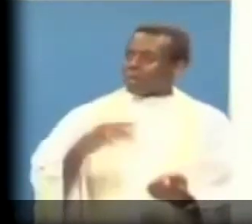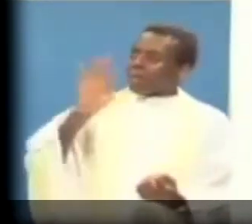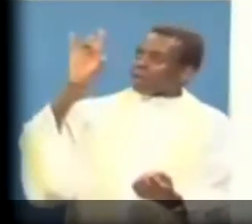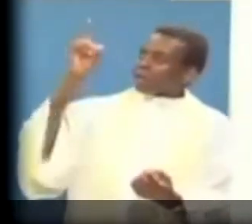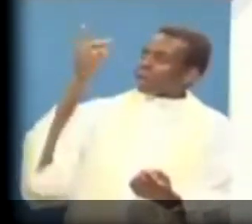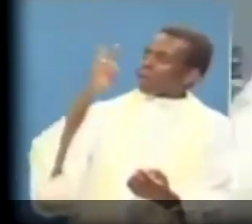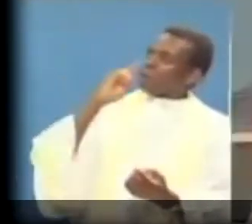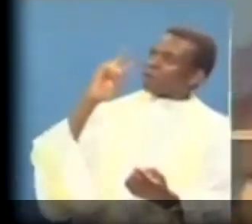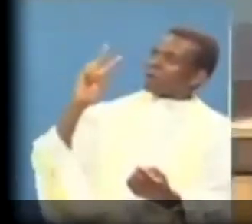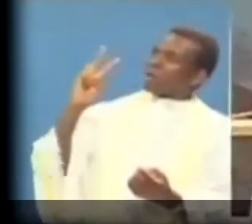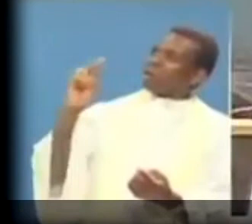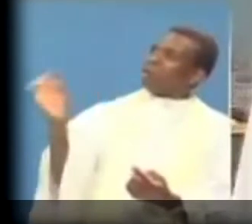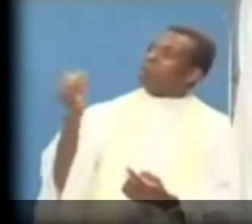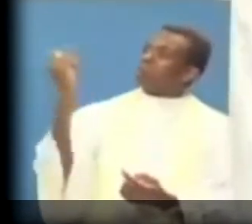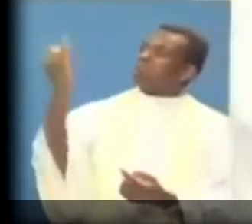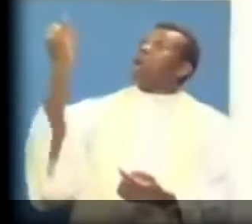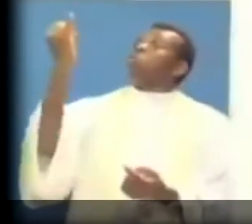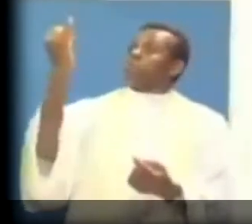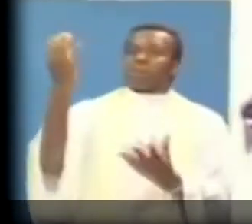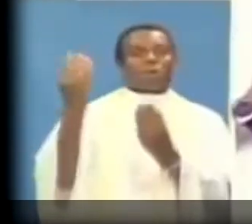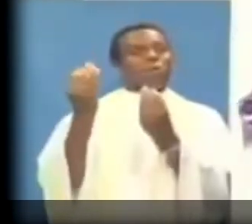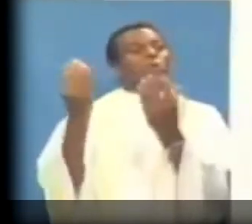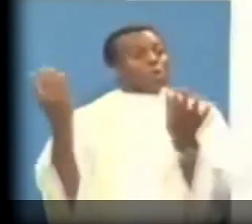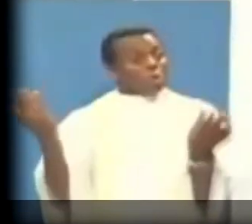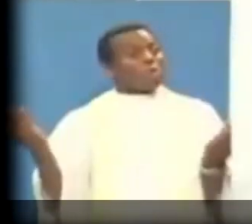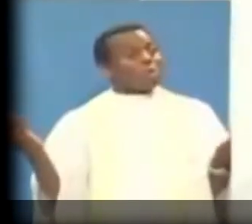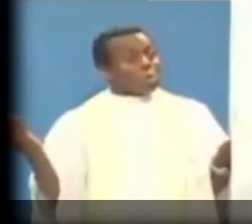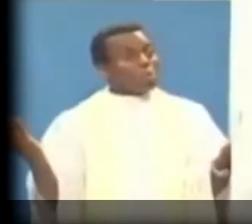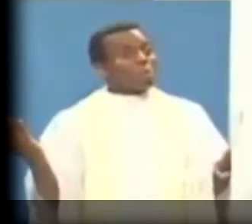mundo para Deus é desprezível